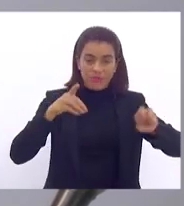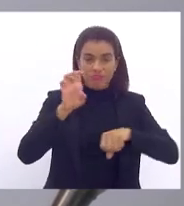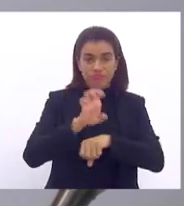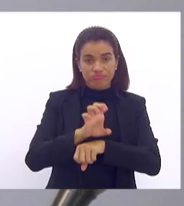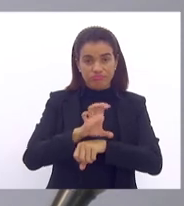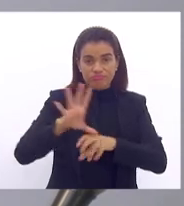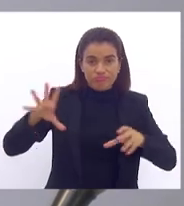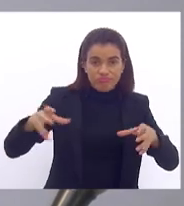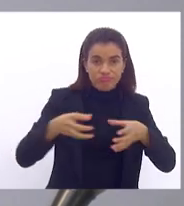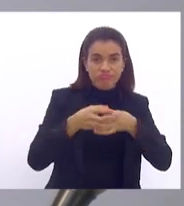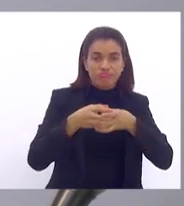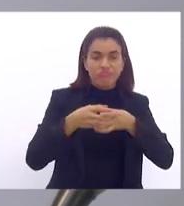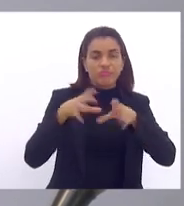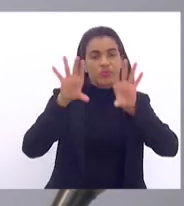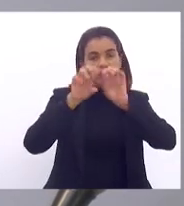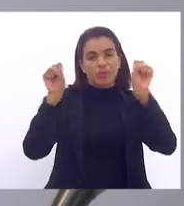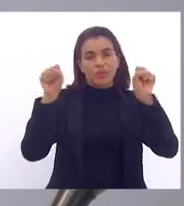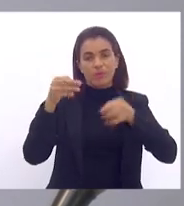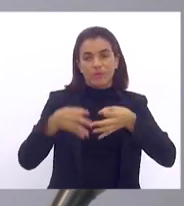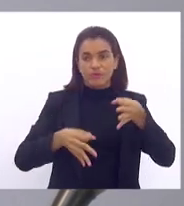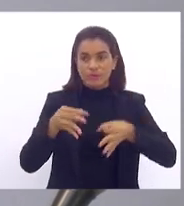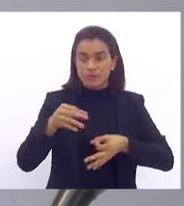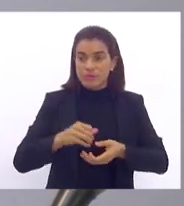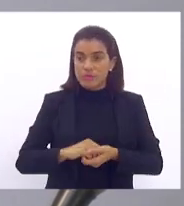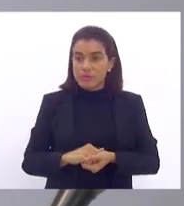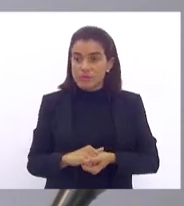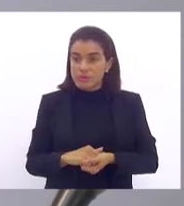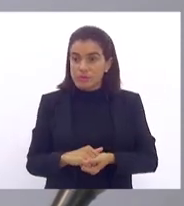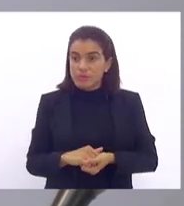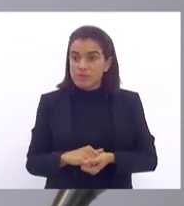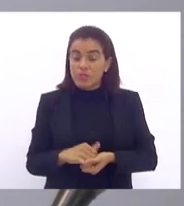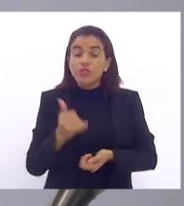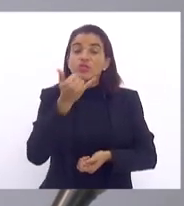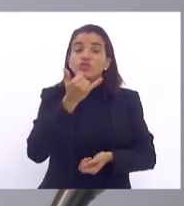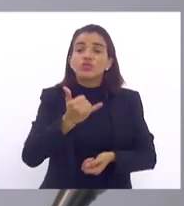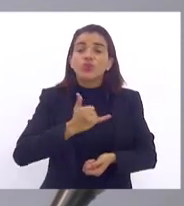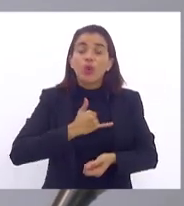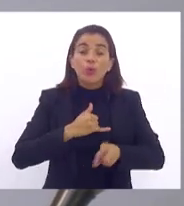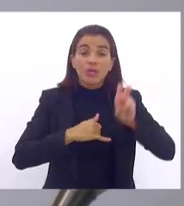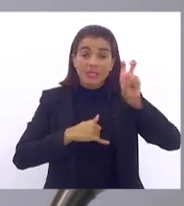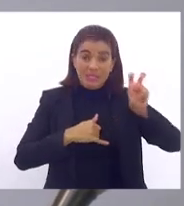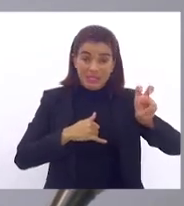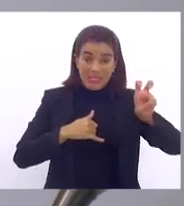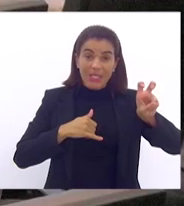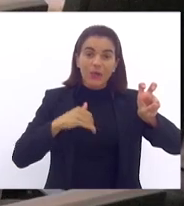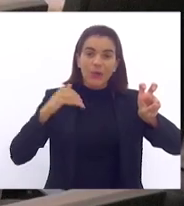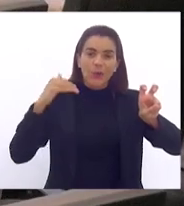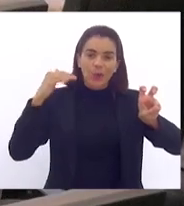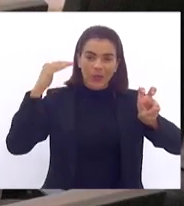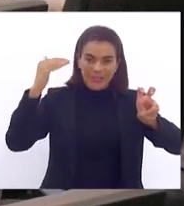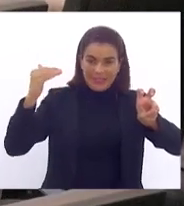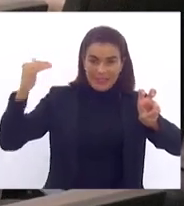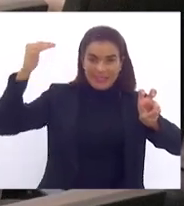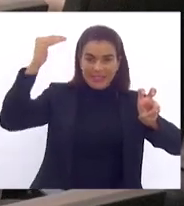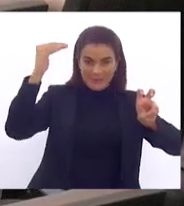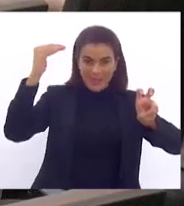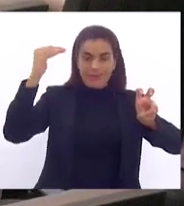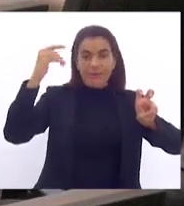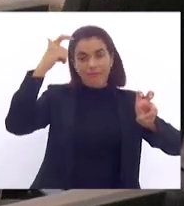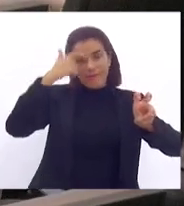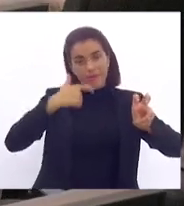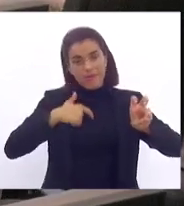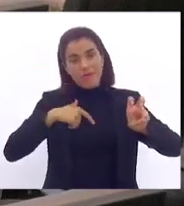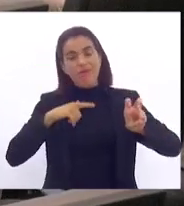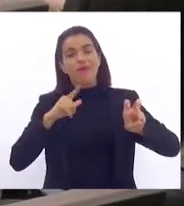justiça Cinco desembargadores Cinco estad cin deputados desculpe cinco desembargadores sorteados e eu fui lá